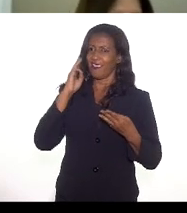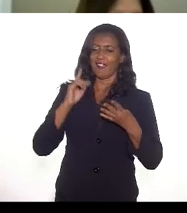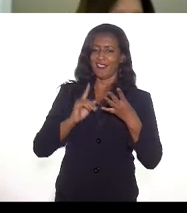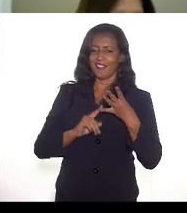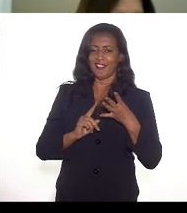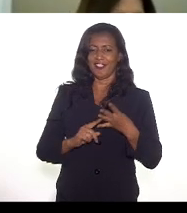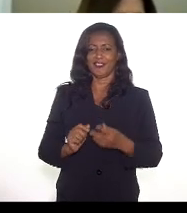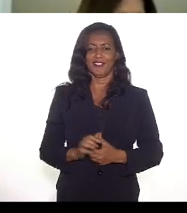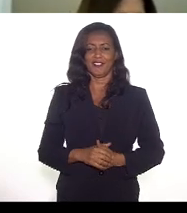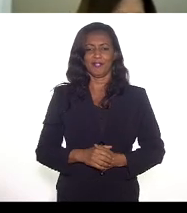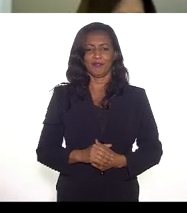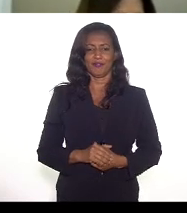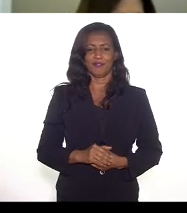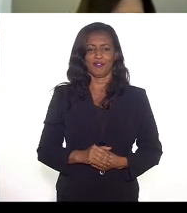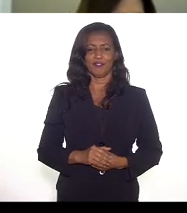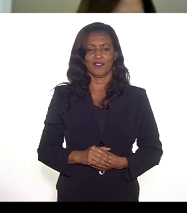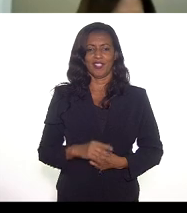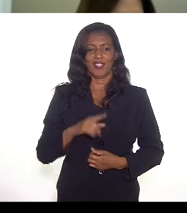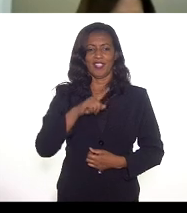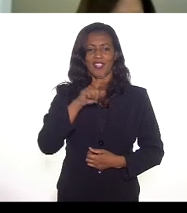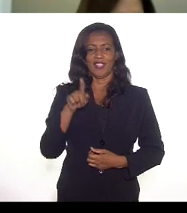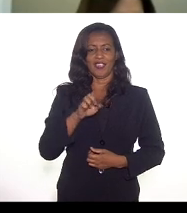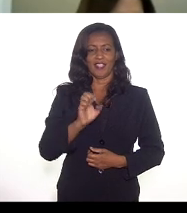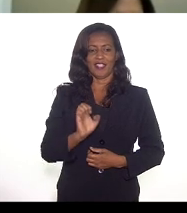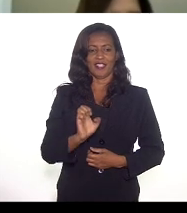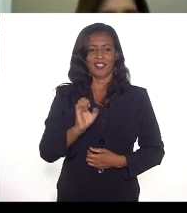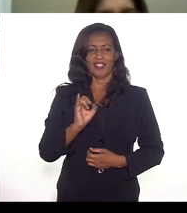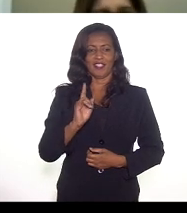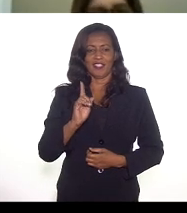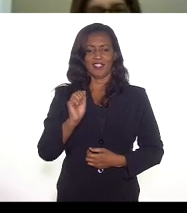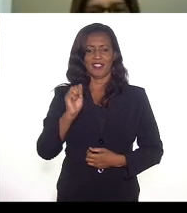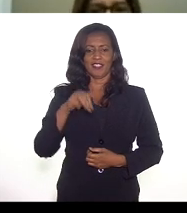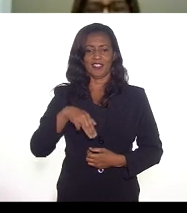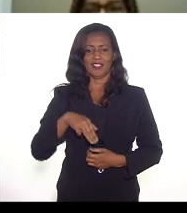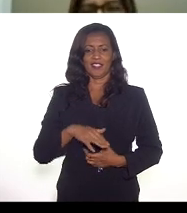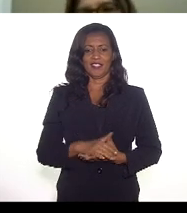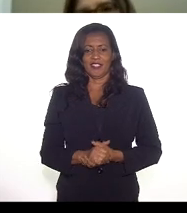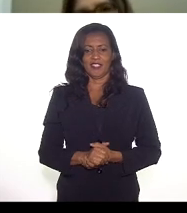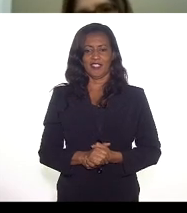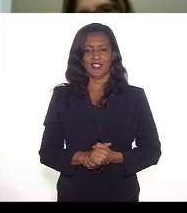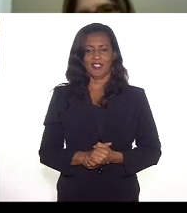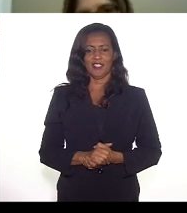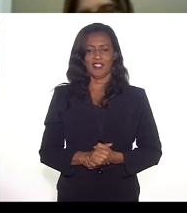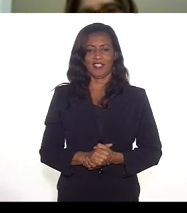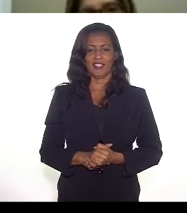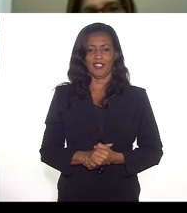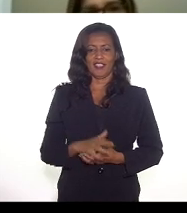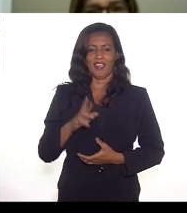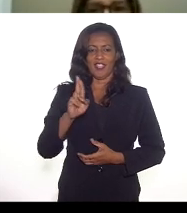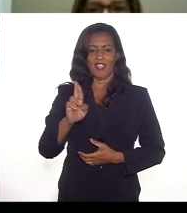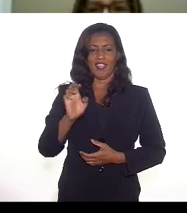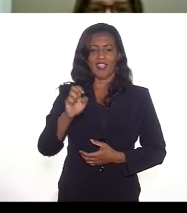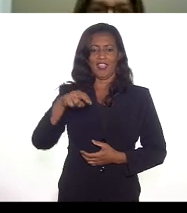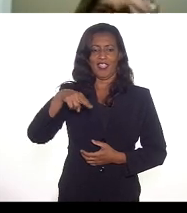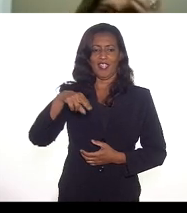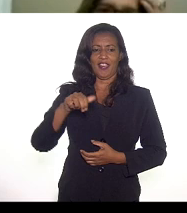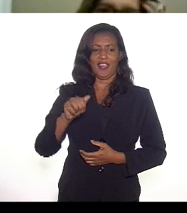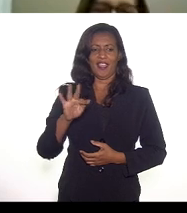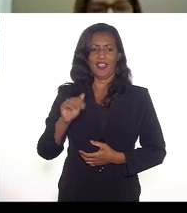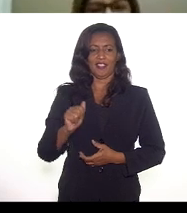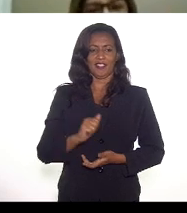Valdec. Zeidan. Renata Souza. Zeidan. Eu é amanhã. Eu Renata quero